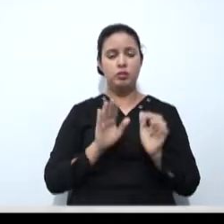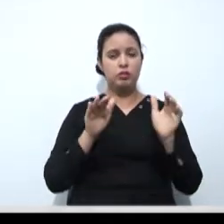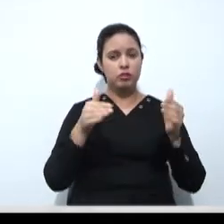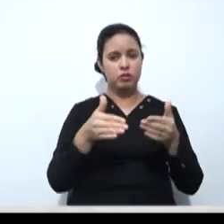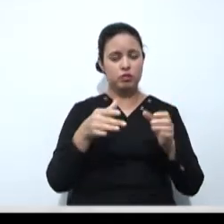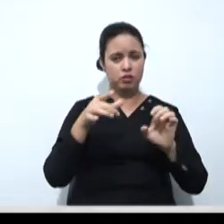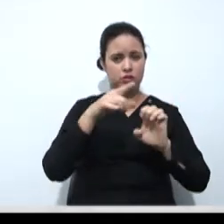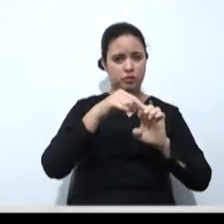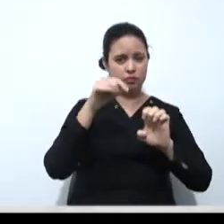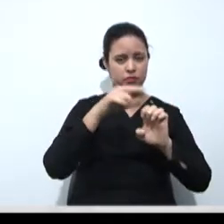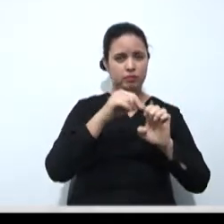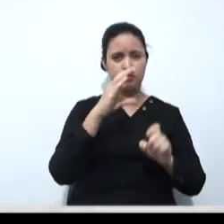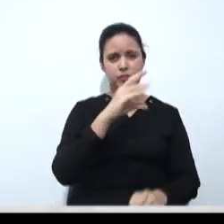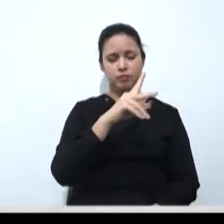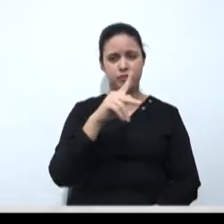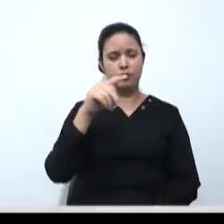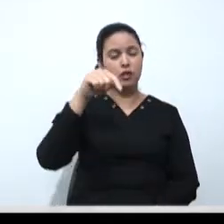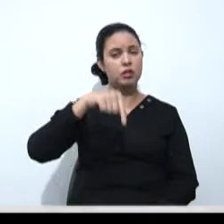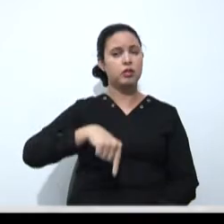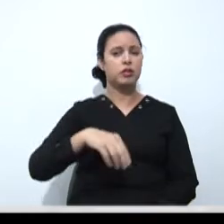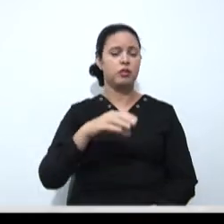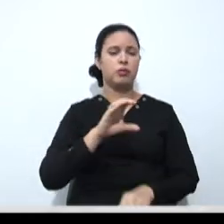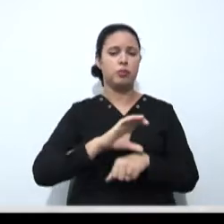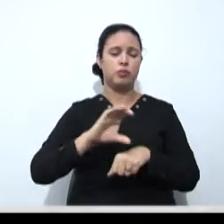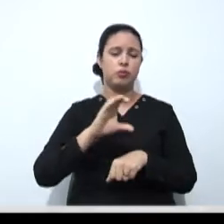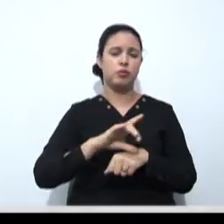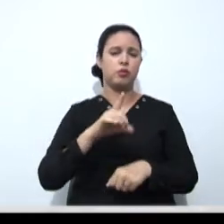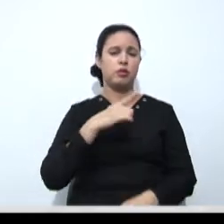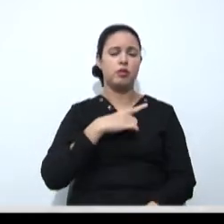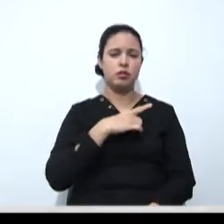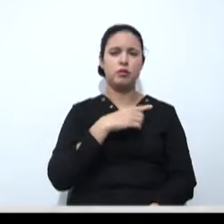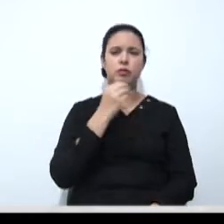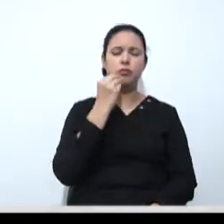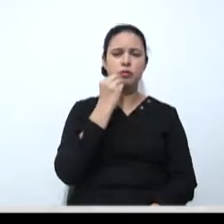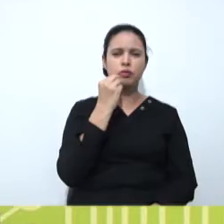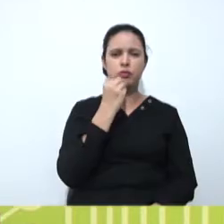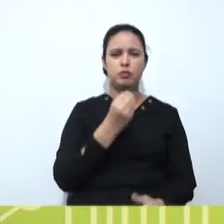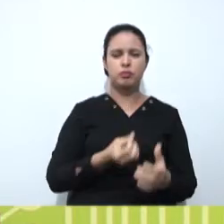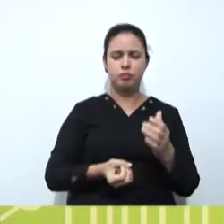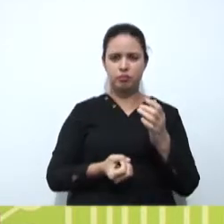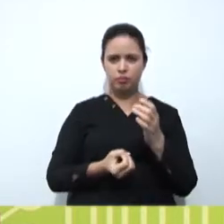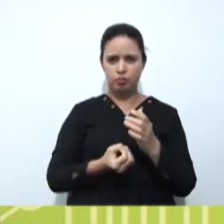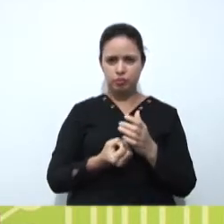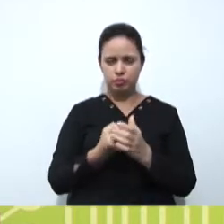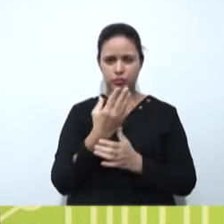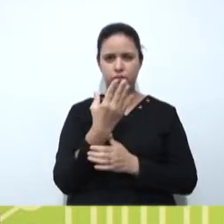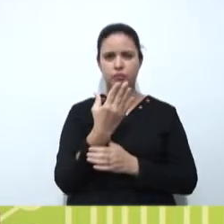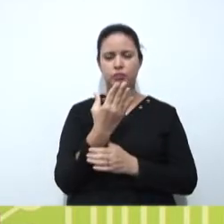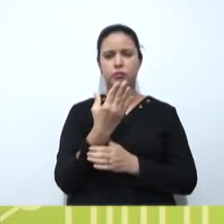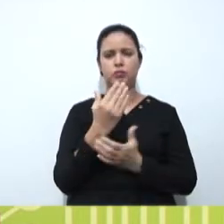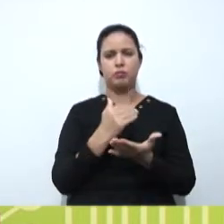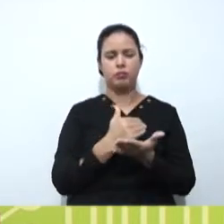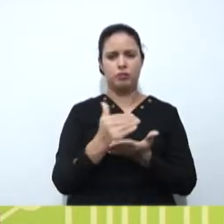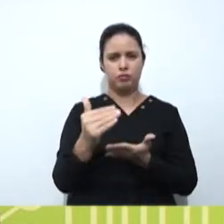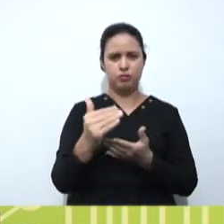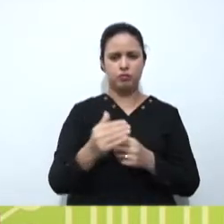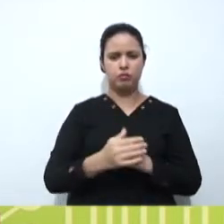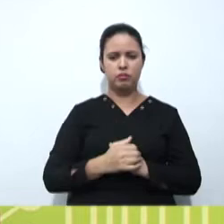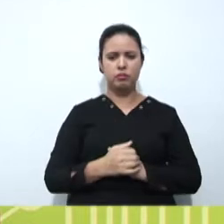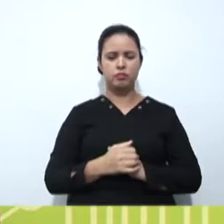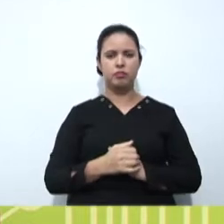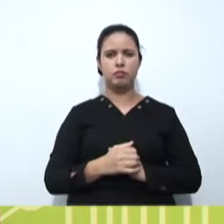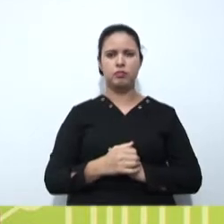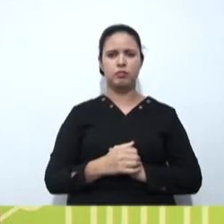acaba sendo uma grande oportunidade de vocês terem a ideia de gerar uma cooperativa conjunta e começar a empreender. A gente